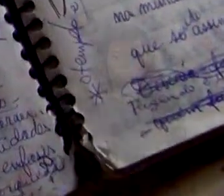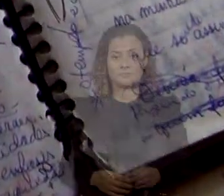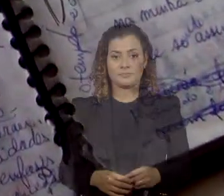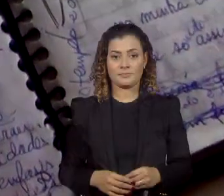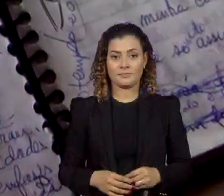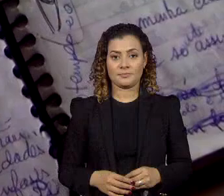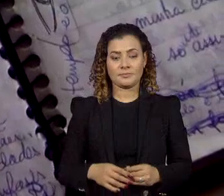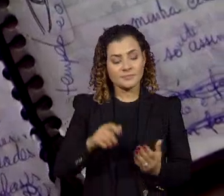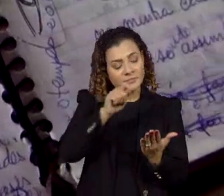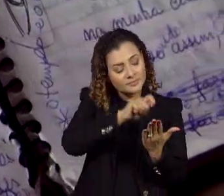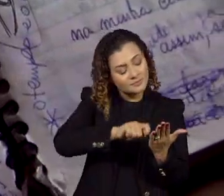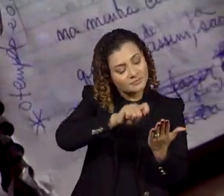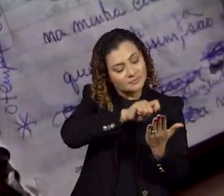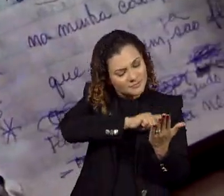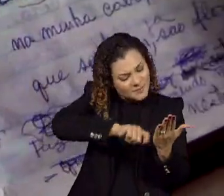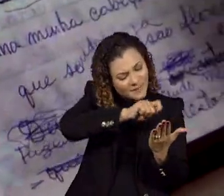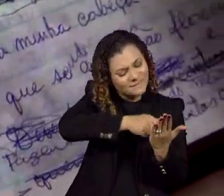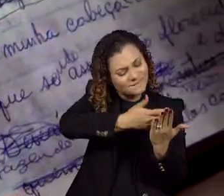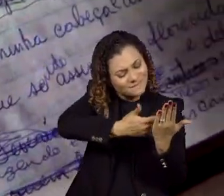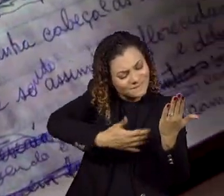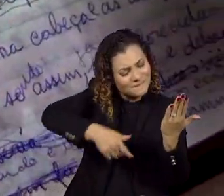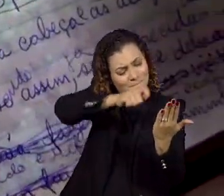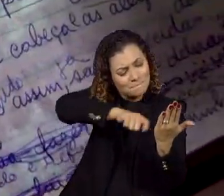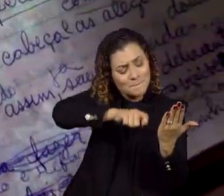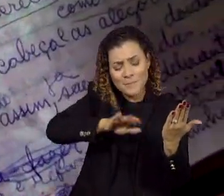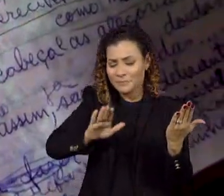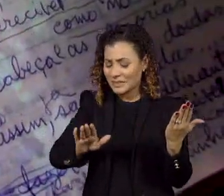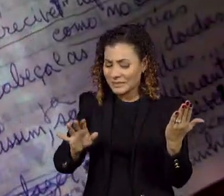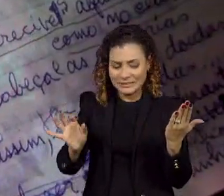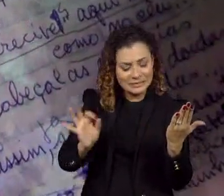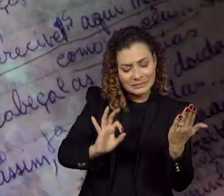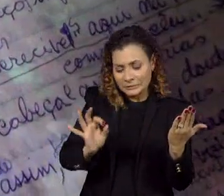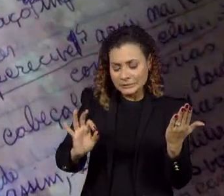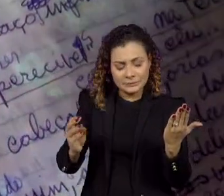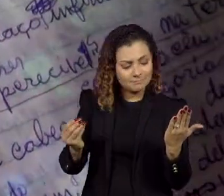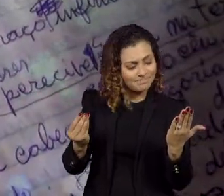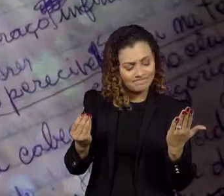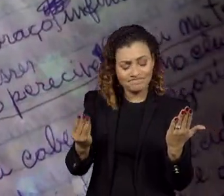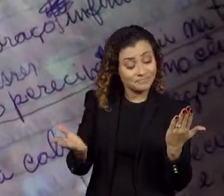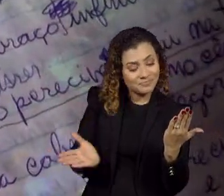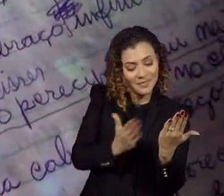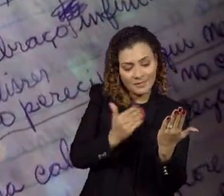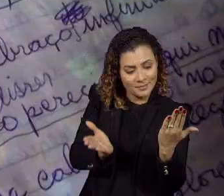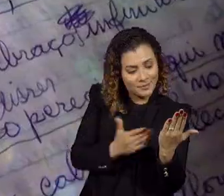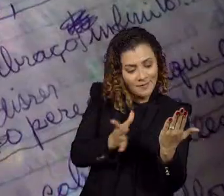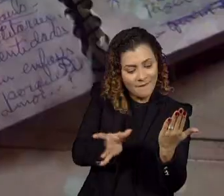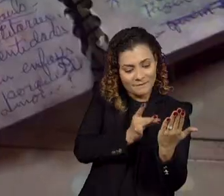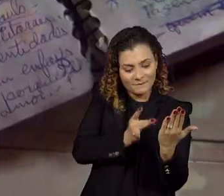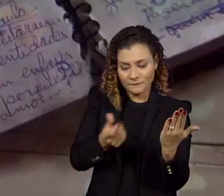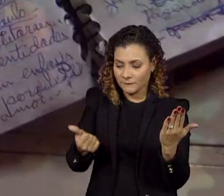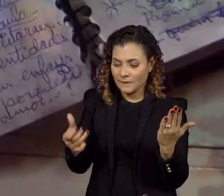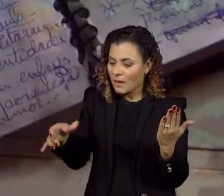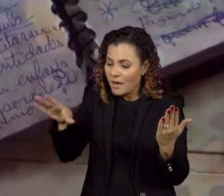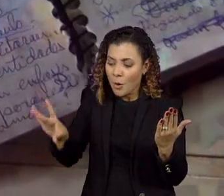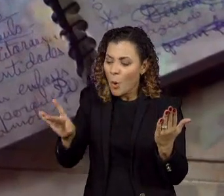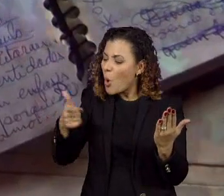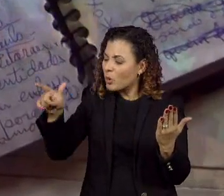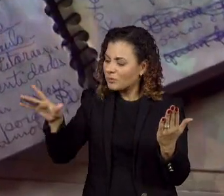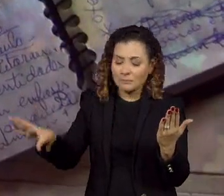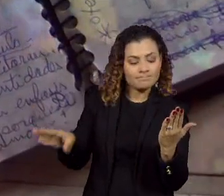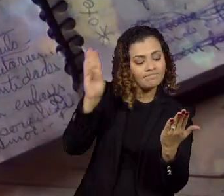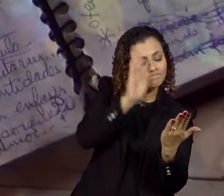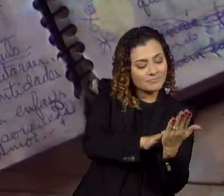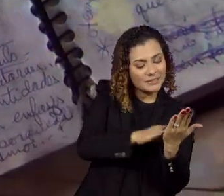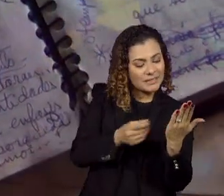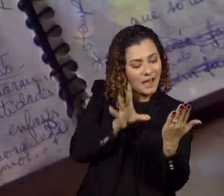Escrevo muito, anoto muito, mas sou desordenado. Neste caderno tem folha colada, porque descubro que uma